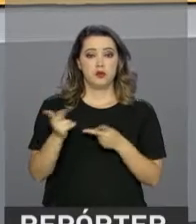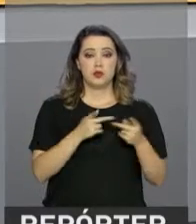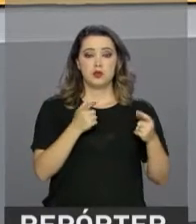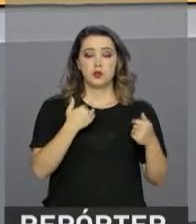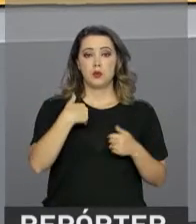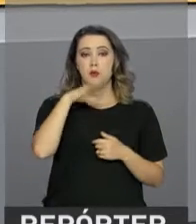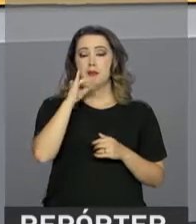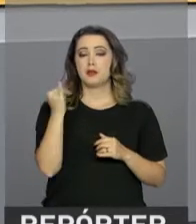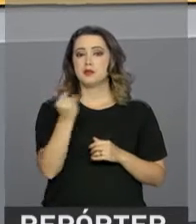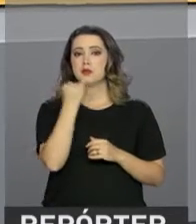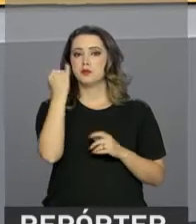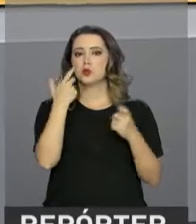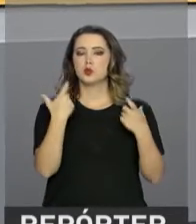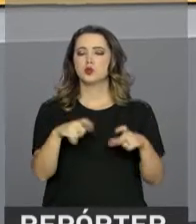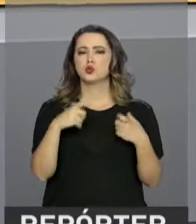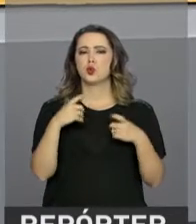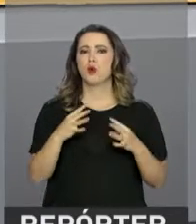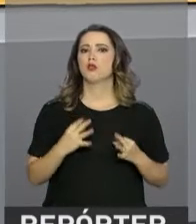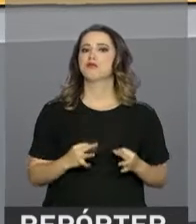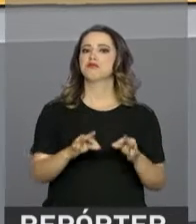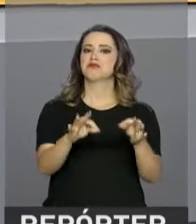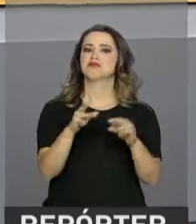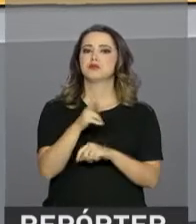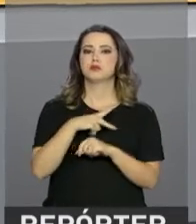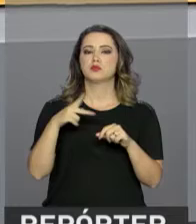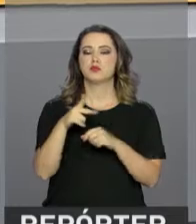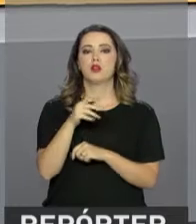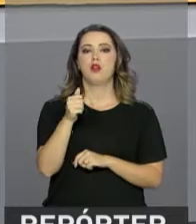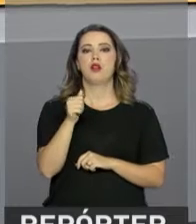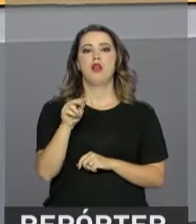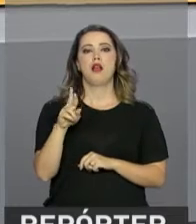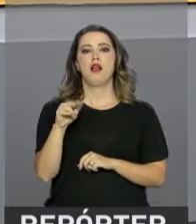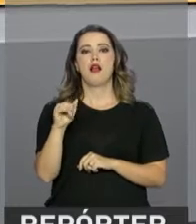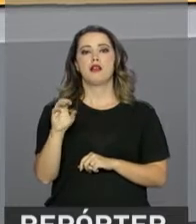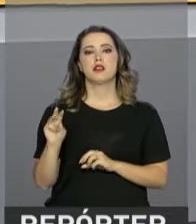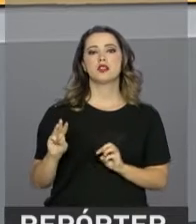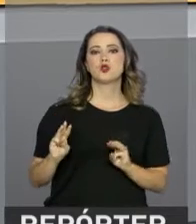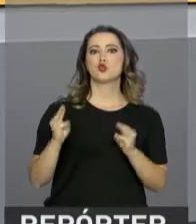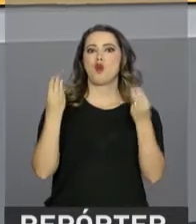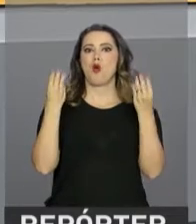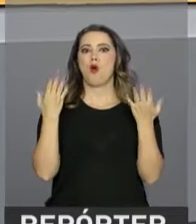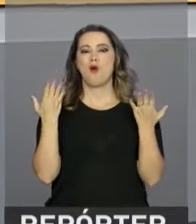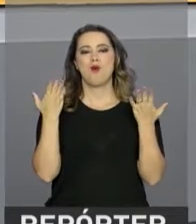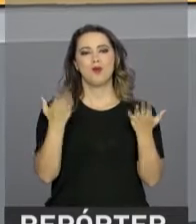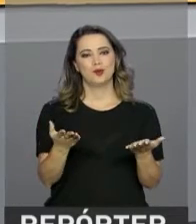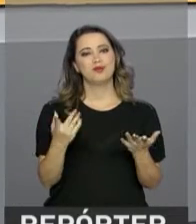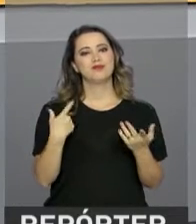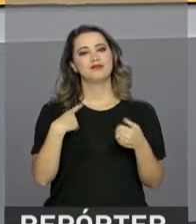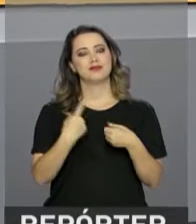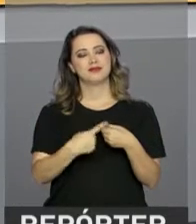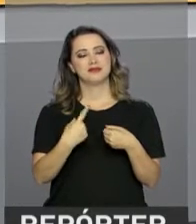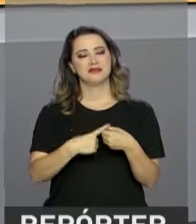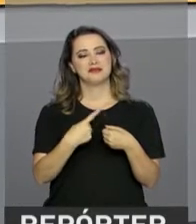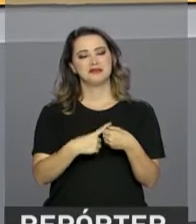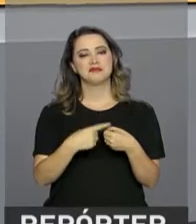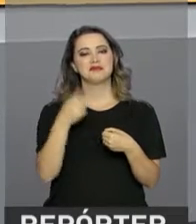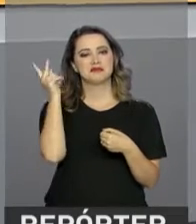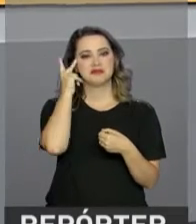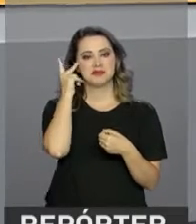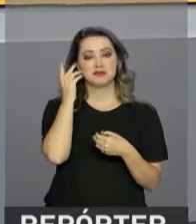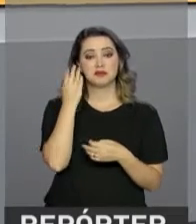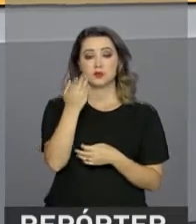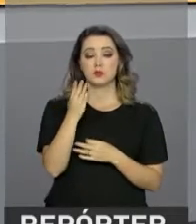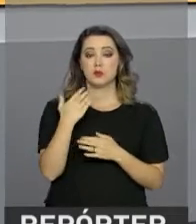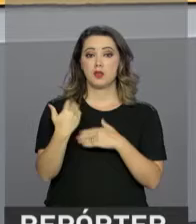mais importantes vitrines tecnológicas do país, a AgriShow, no município paulista de Ribeirão Preto. O agronegócio